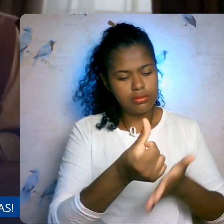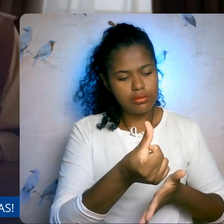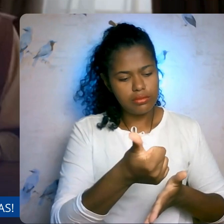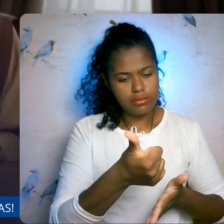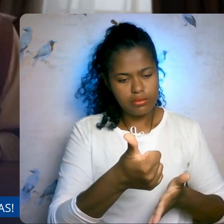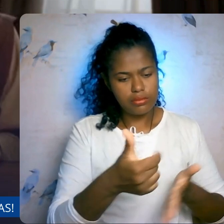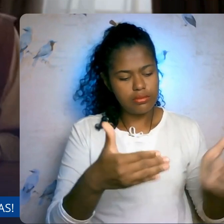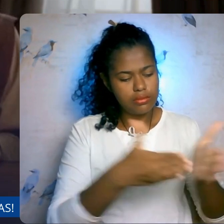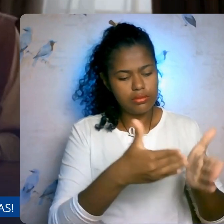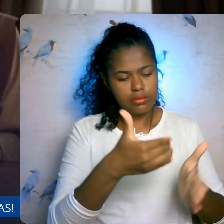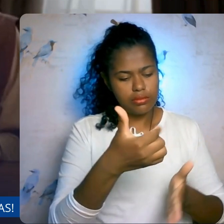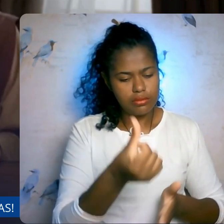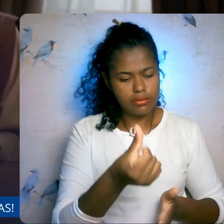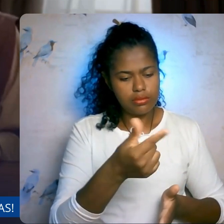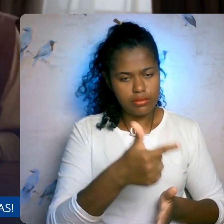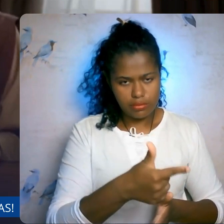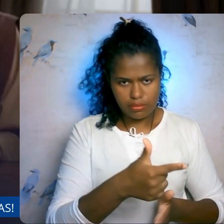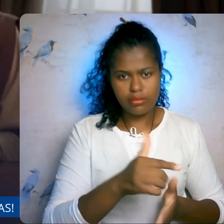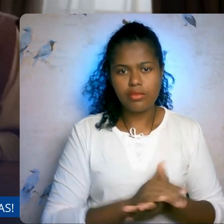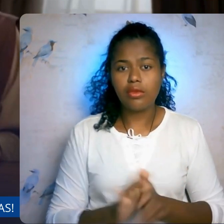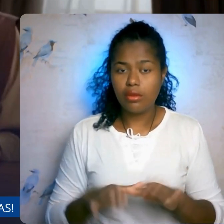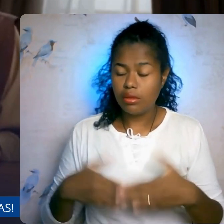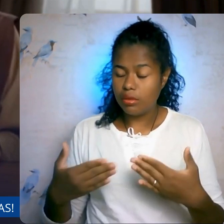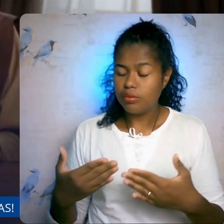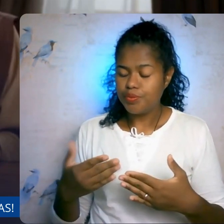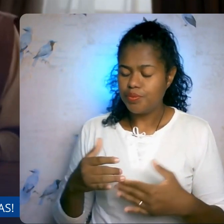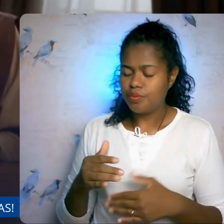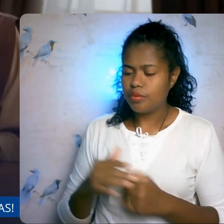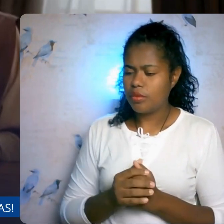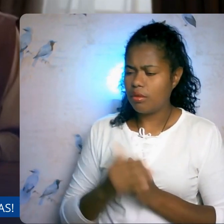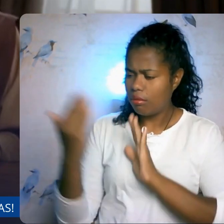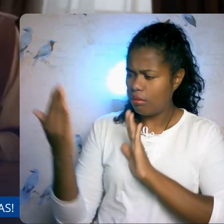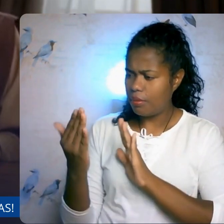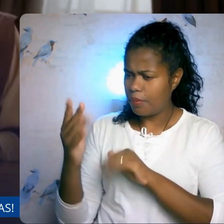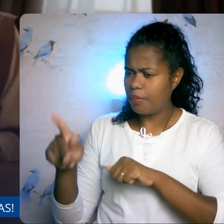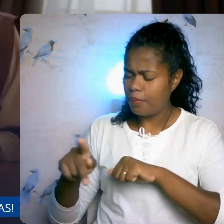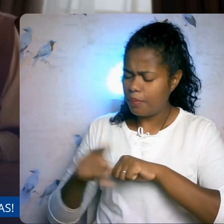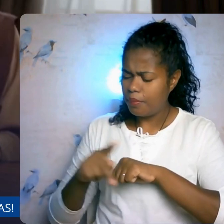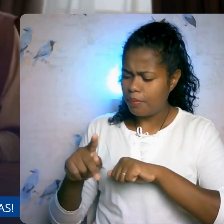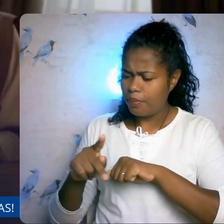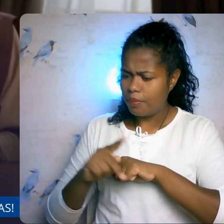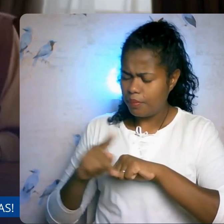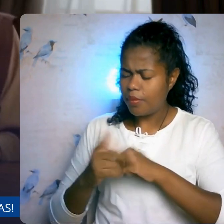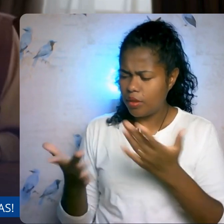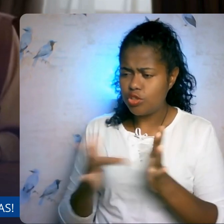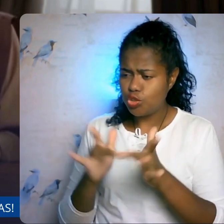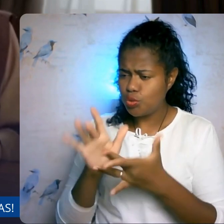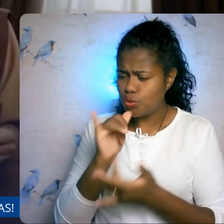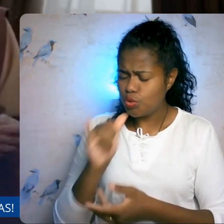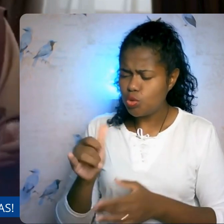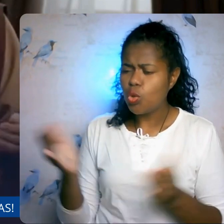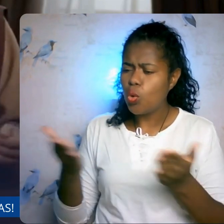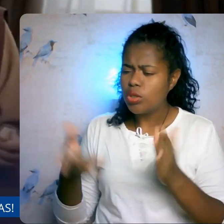Voltando-se o Senhor olhou para Pedro, e então Pedro se lembrou da palavra do Senhor. Hoje, antes que o galo cante, tu me negarás 3